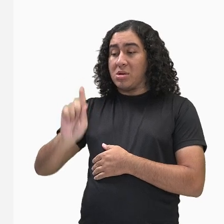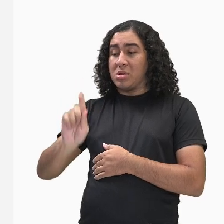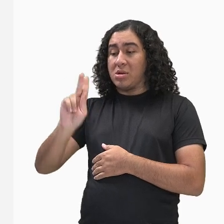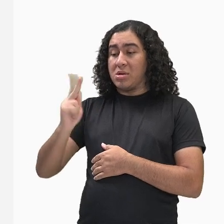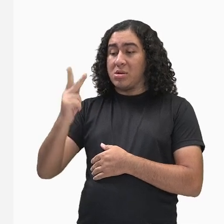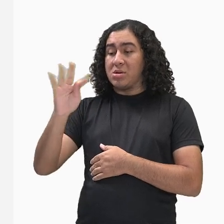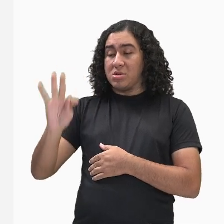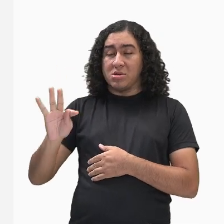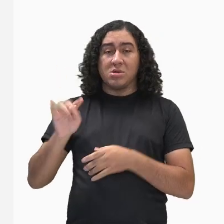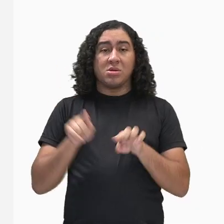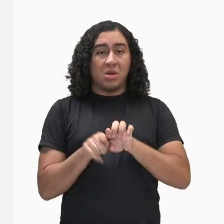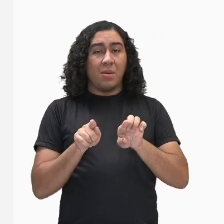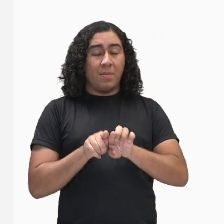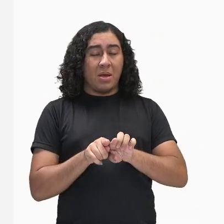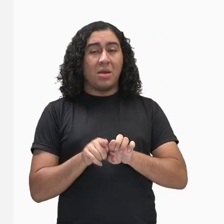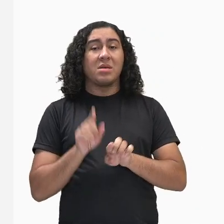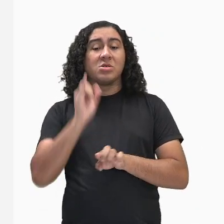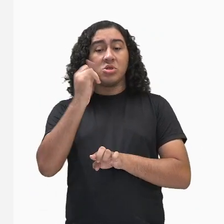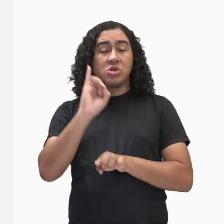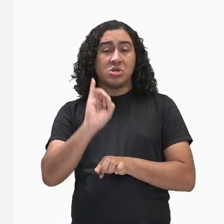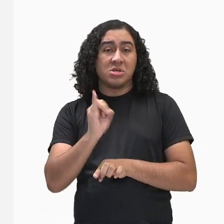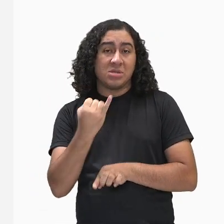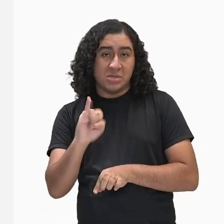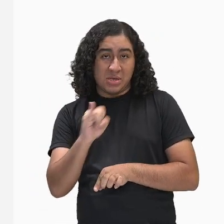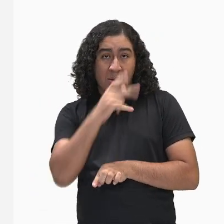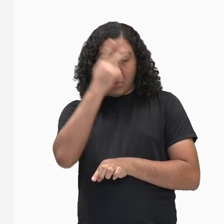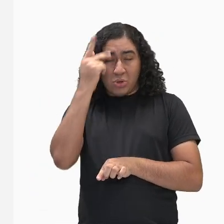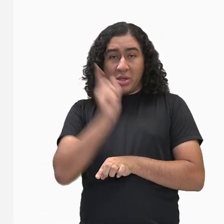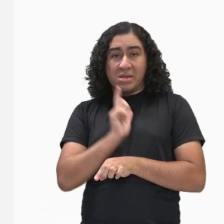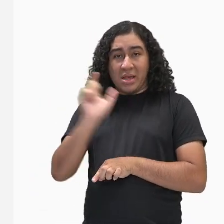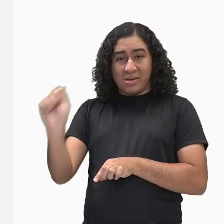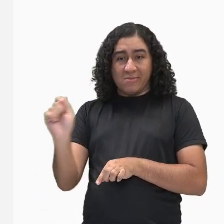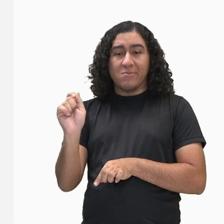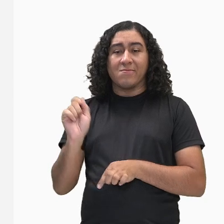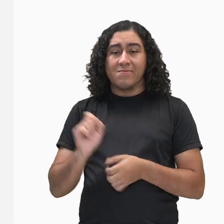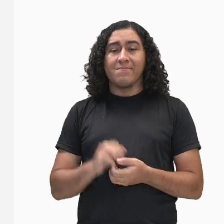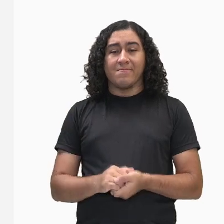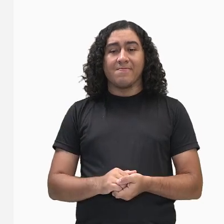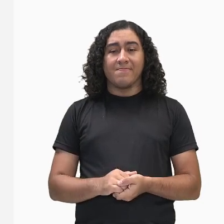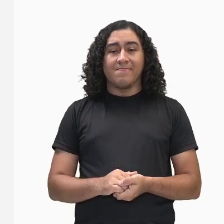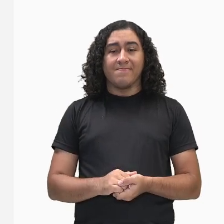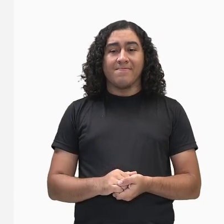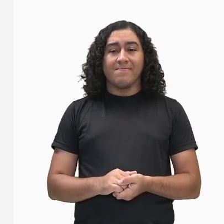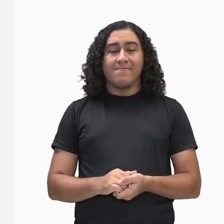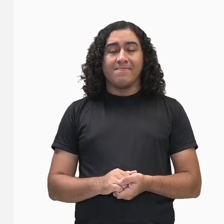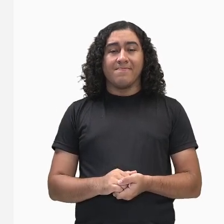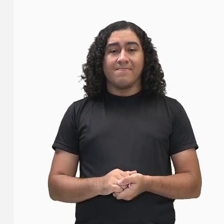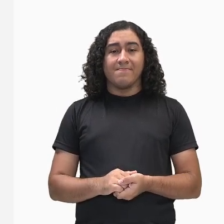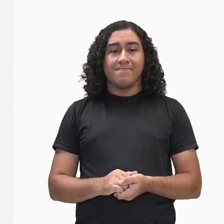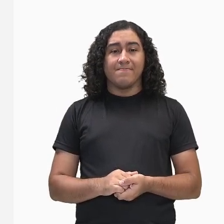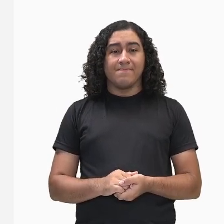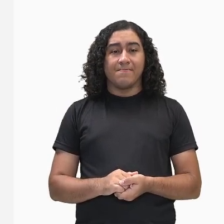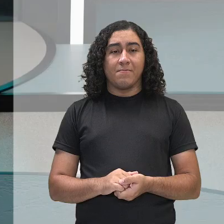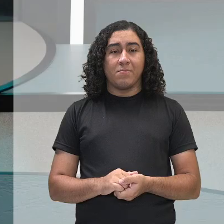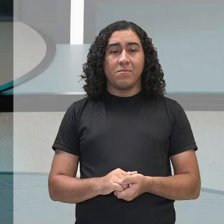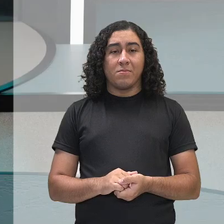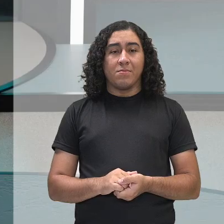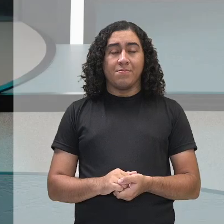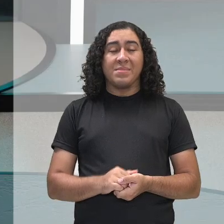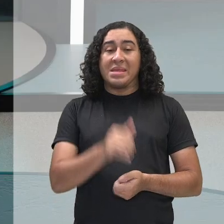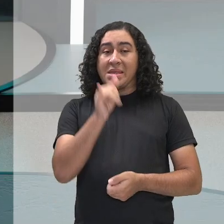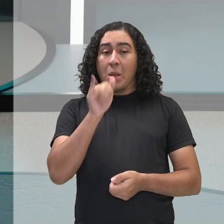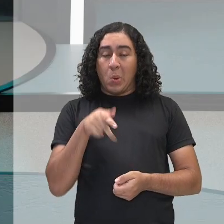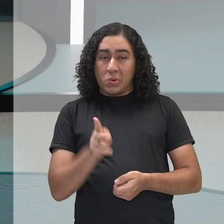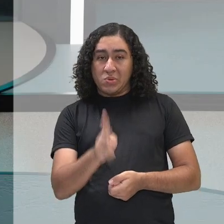noite, mas quando você está se despedindo, tá? Saindo de um local, ok? E é a noite, right? Vamos ver mais um pouquinho nos